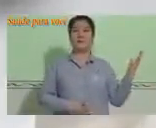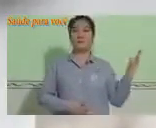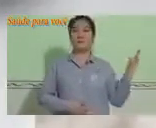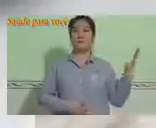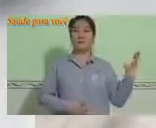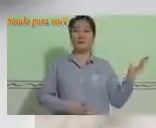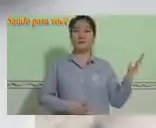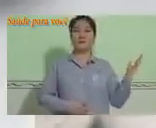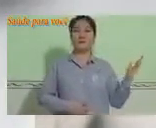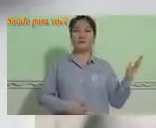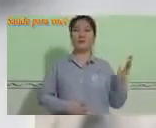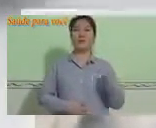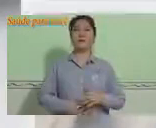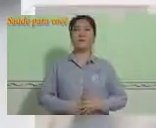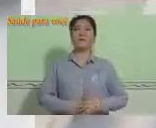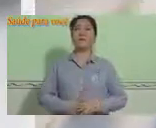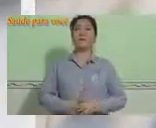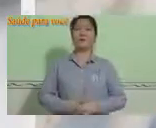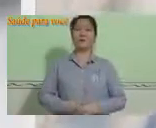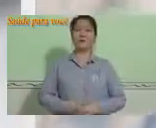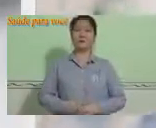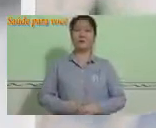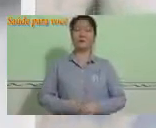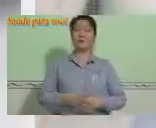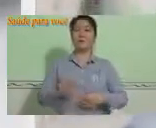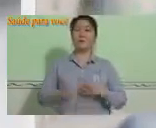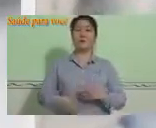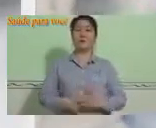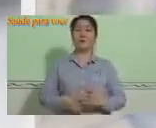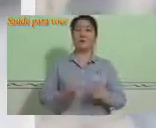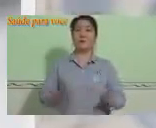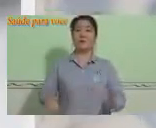JUDA o bebê a adormecer mais rápido e dormir melhor.